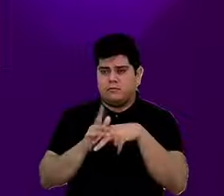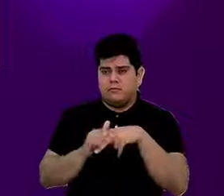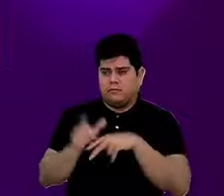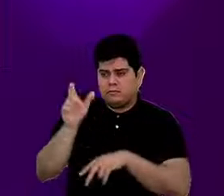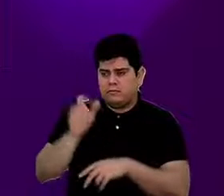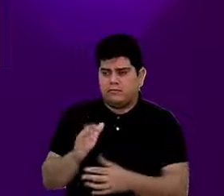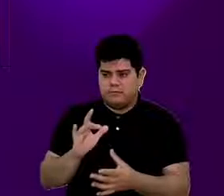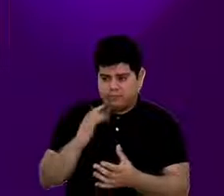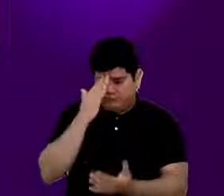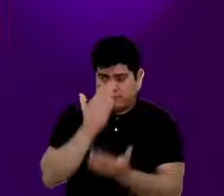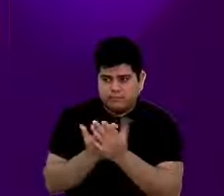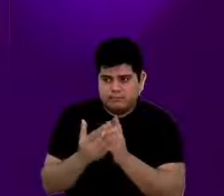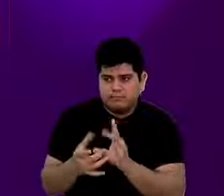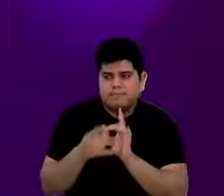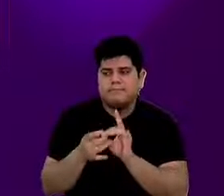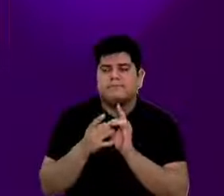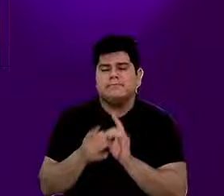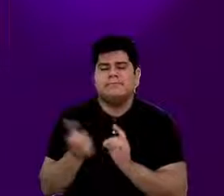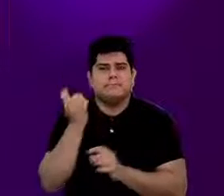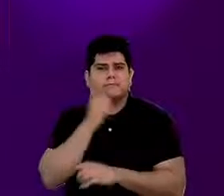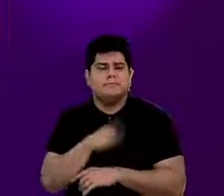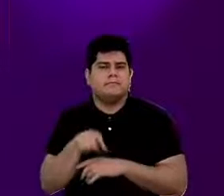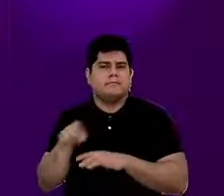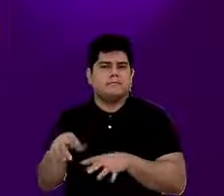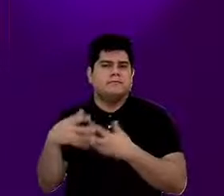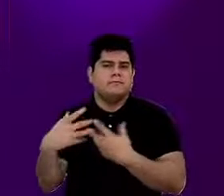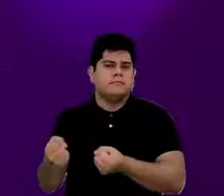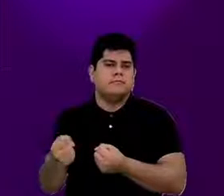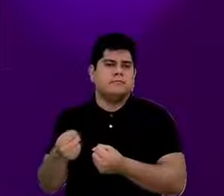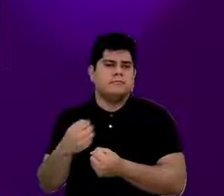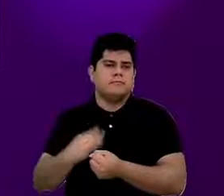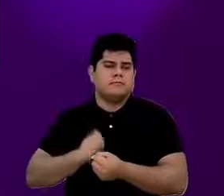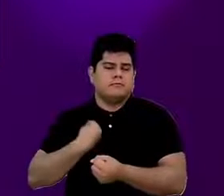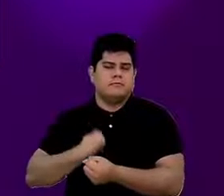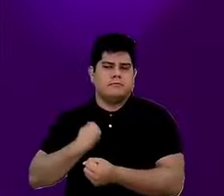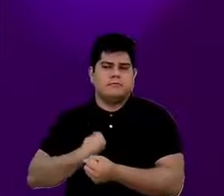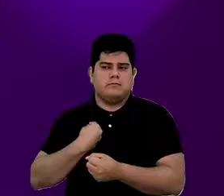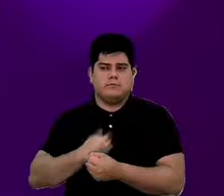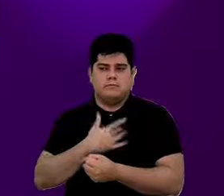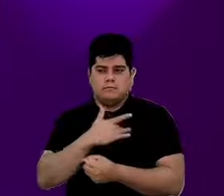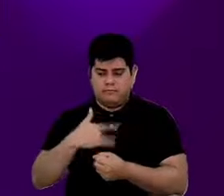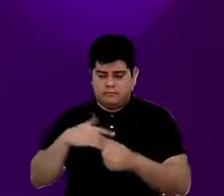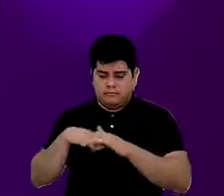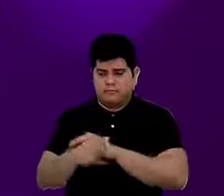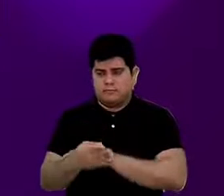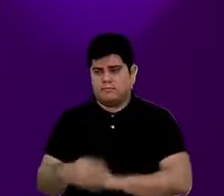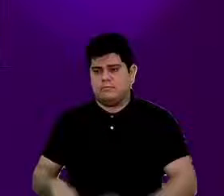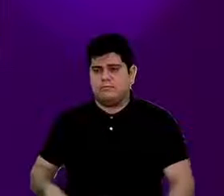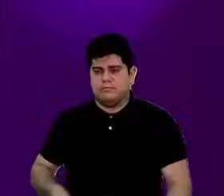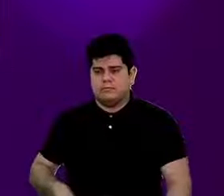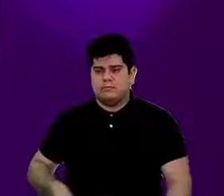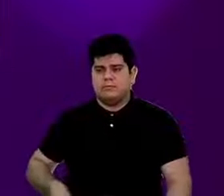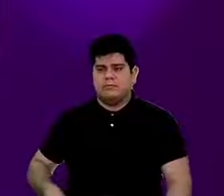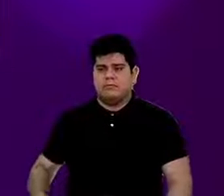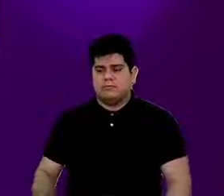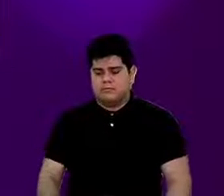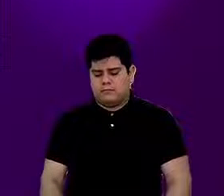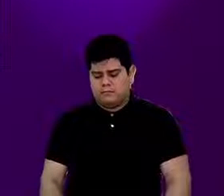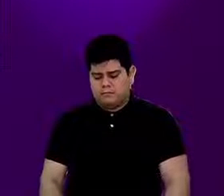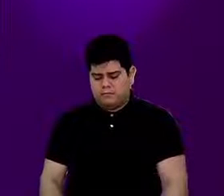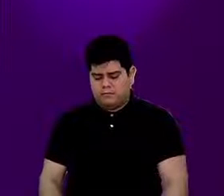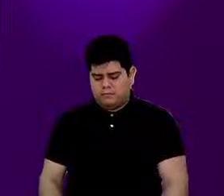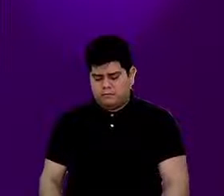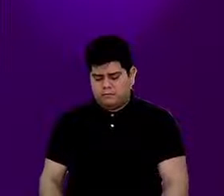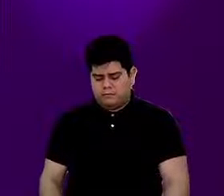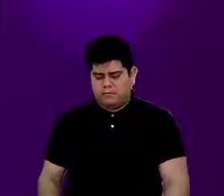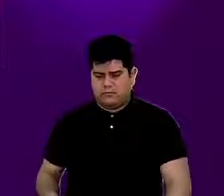confiança deles e convencê-lo a adotar hábitos de vida saudáveis. Existe a teoria dos 5